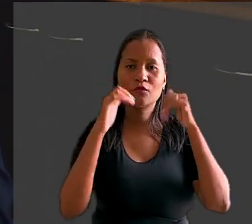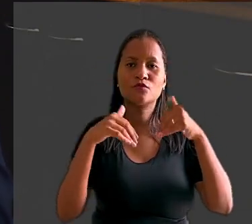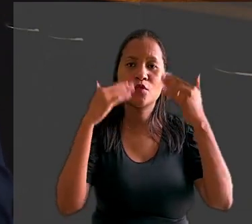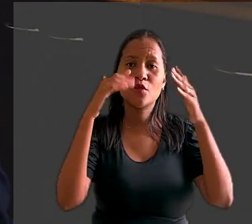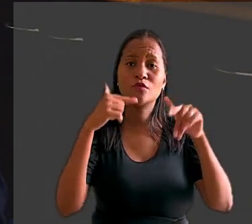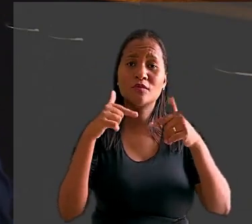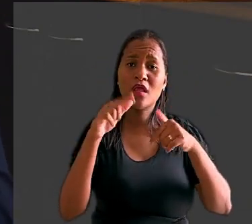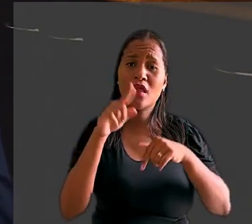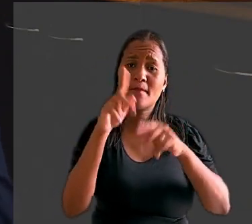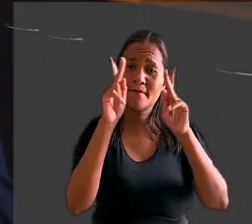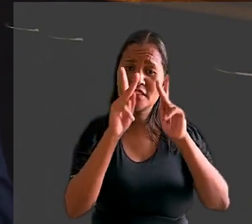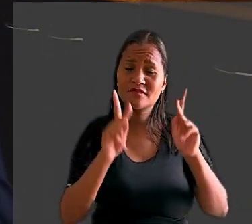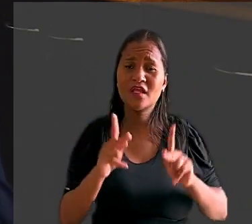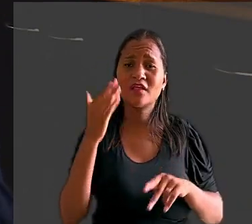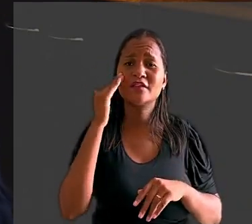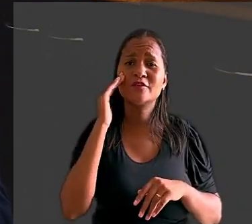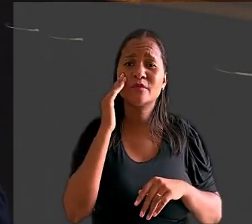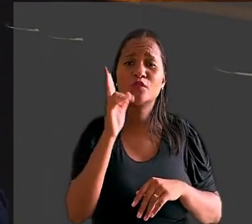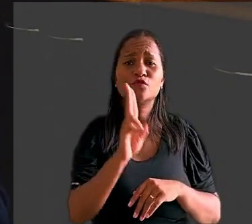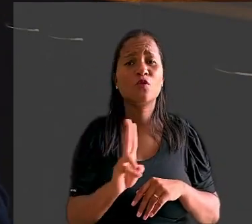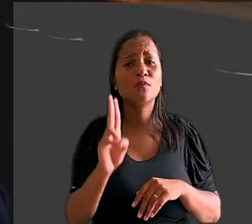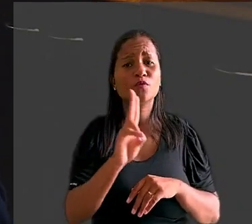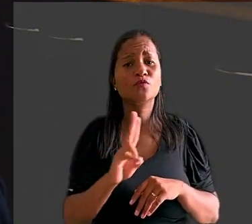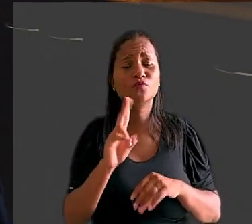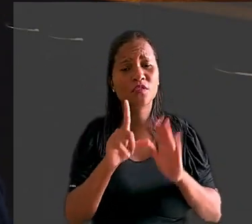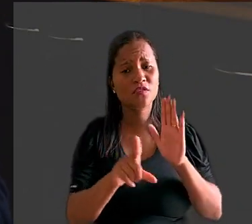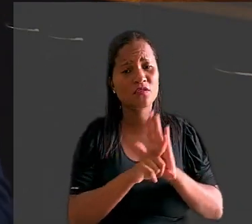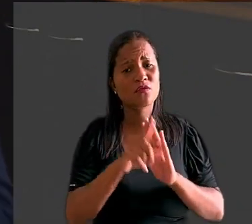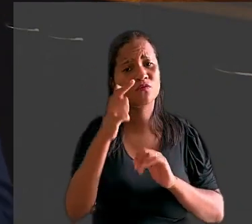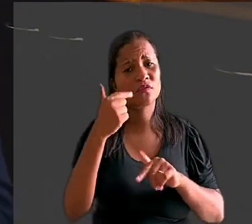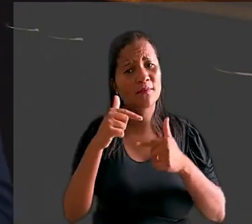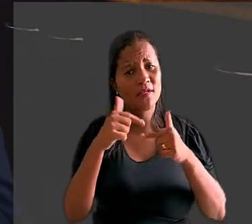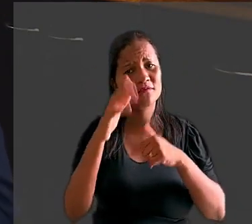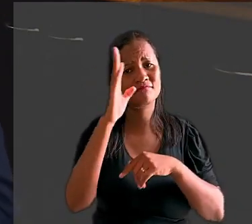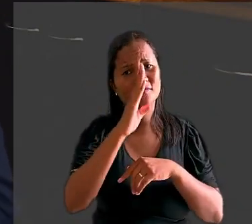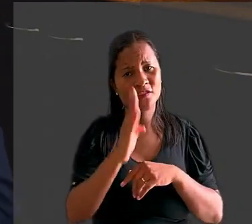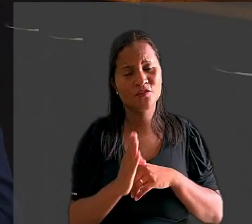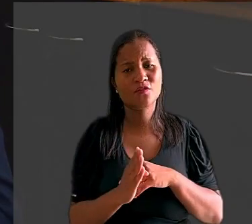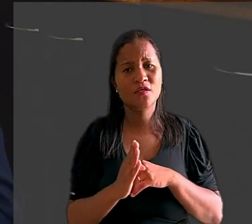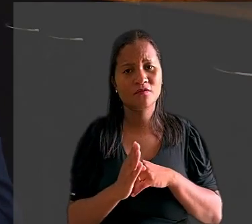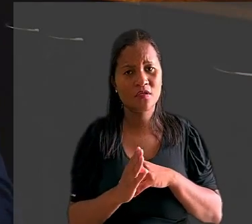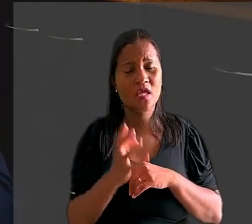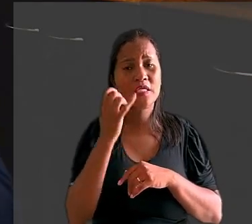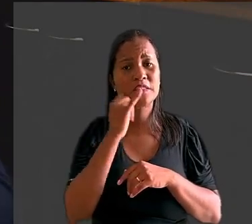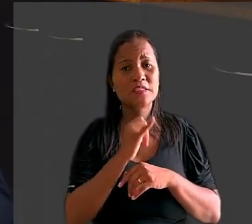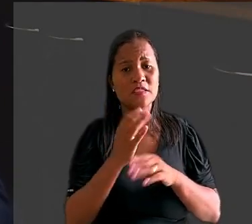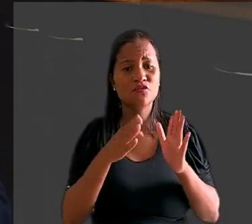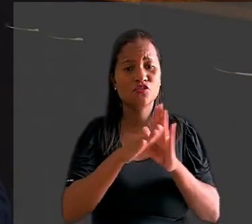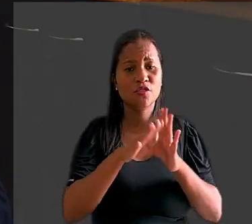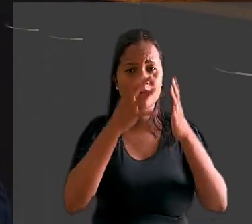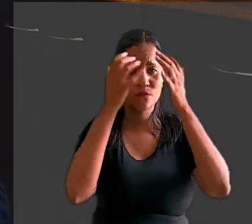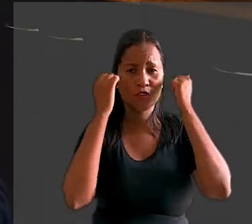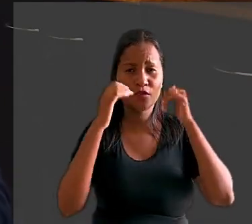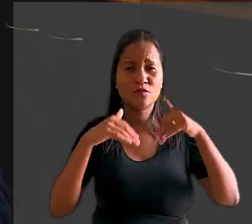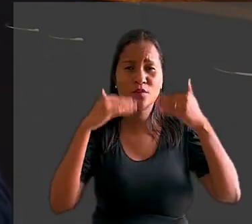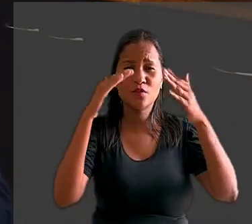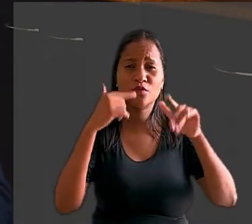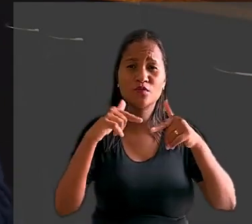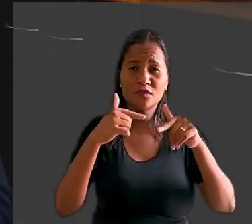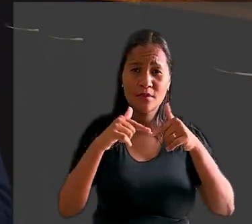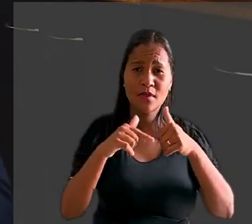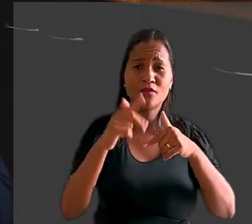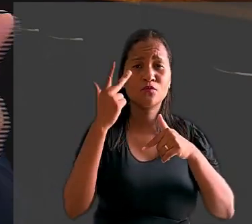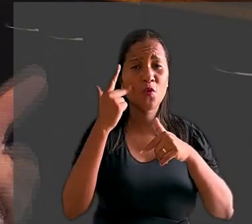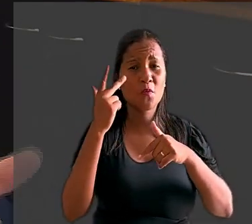da aplicação da legislação trabalhista no âmbito nacional. Então, os casos chegam ao Tribunal Superior do Trabalho e normalmente são examinados